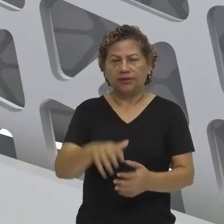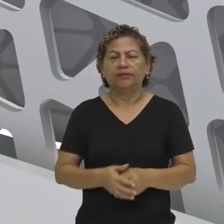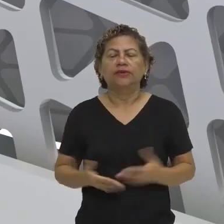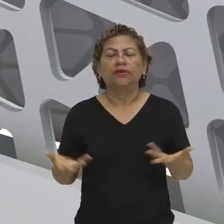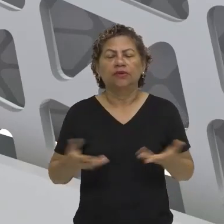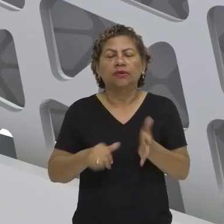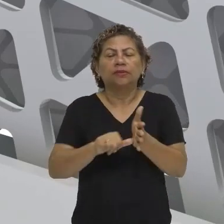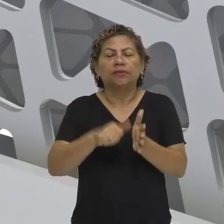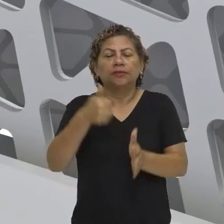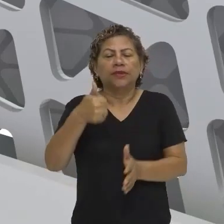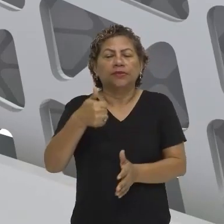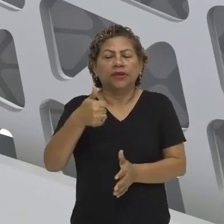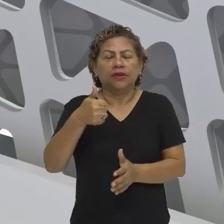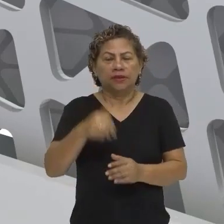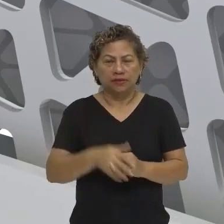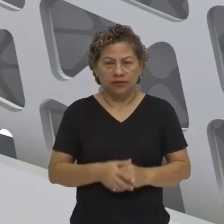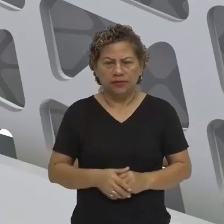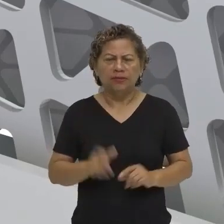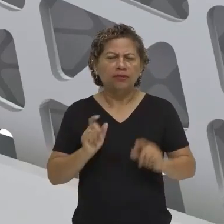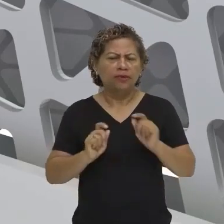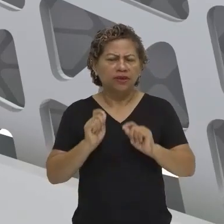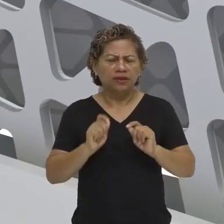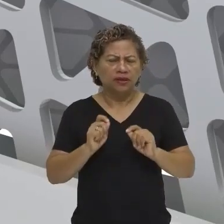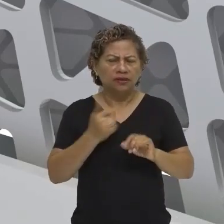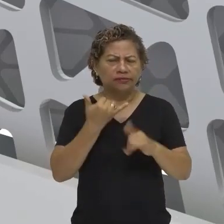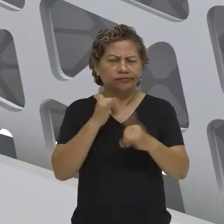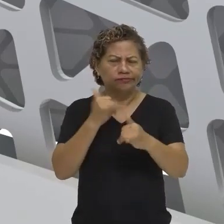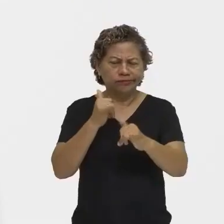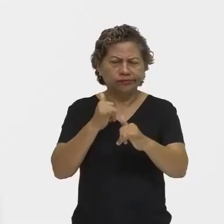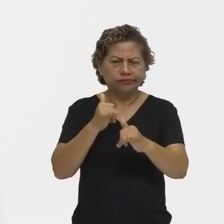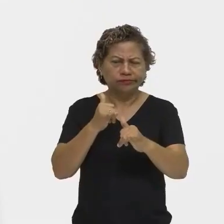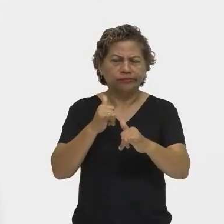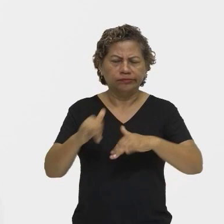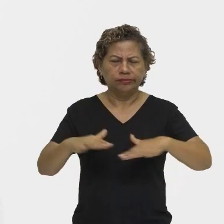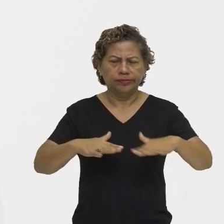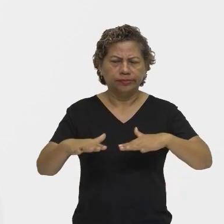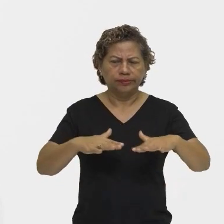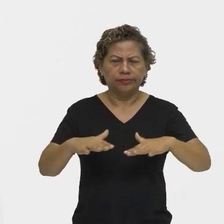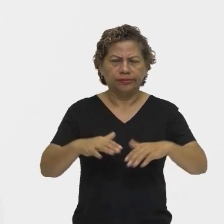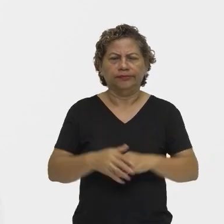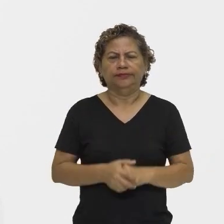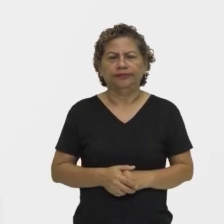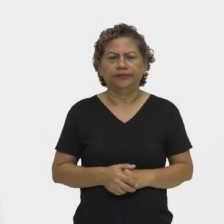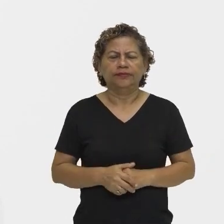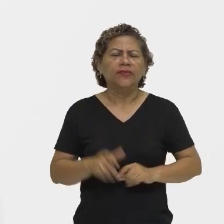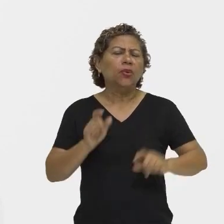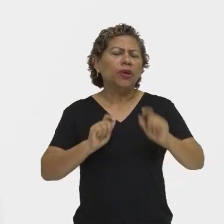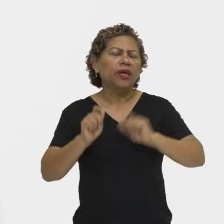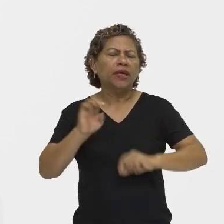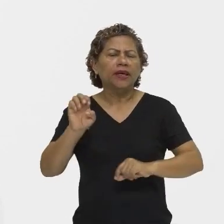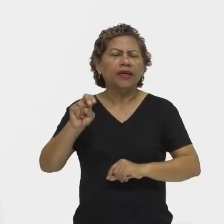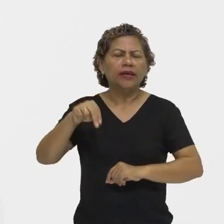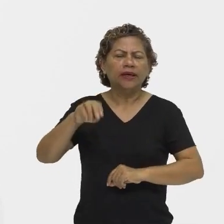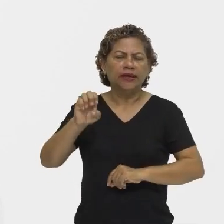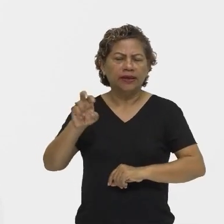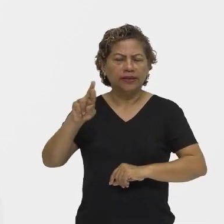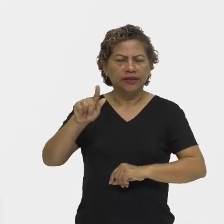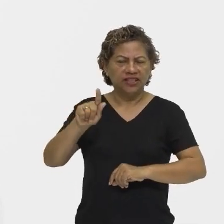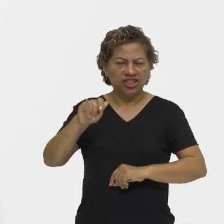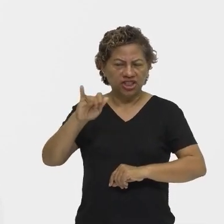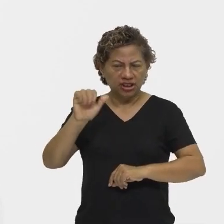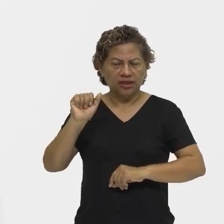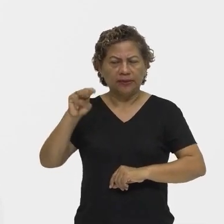falar primeiro do que a gente chama de energia mecânica. Tá legal? O que é a energia mecânica,